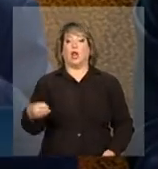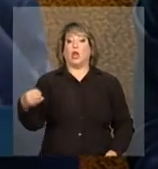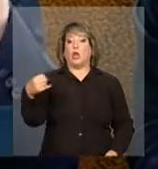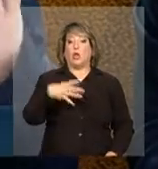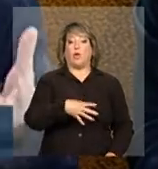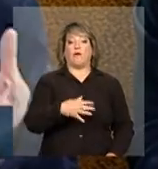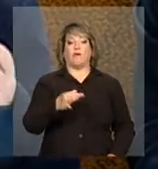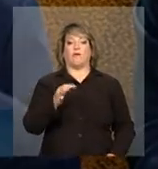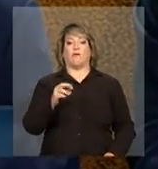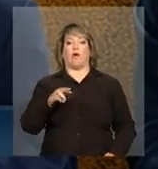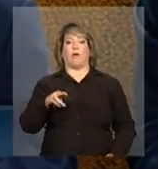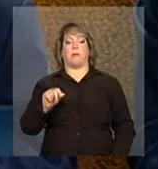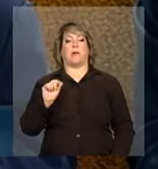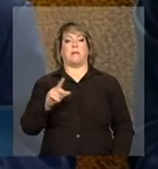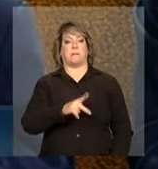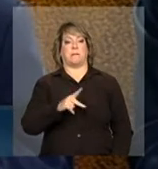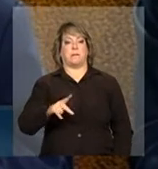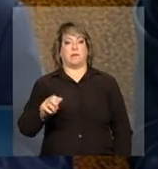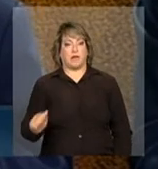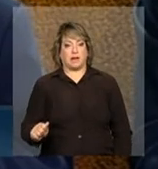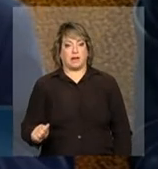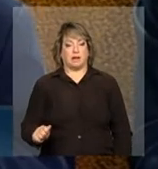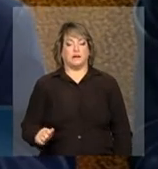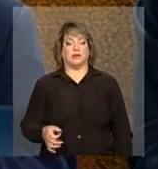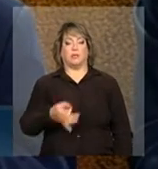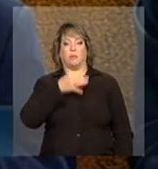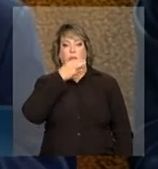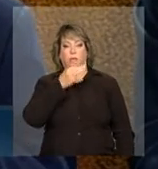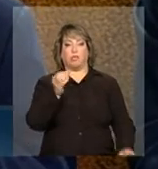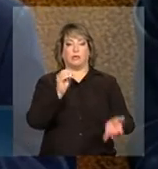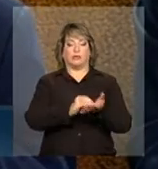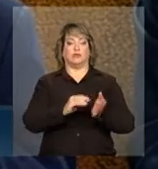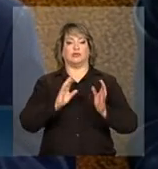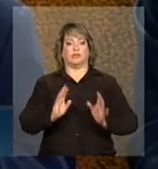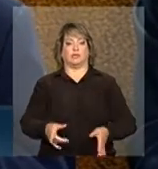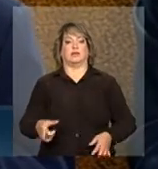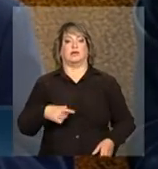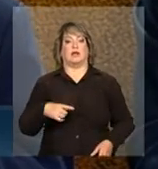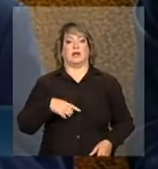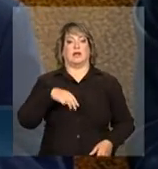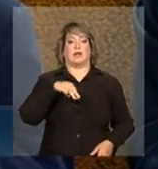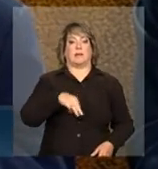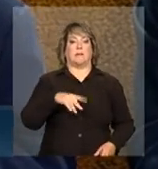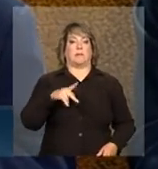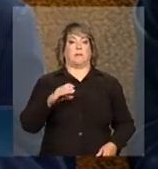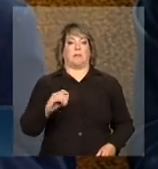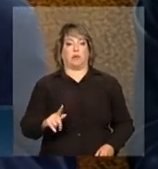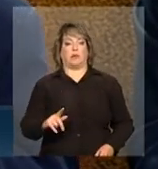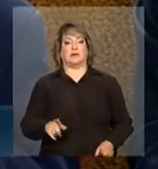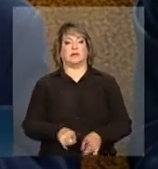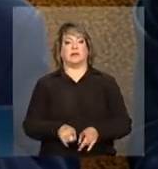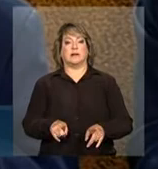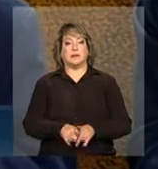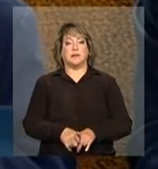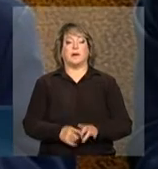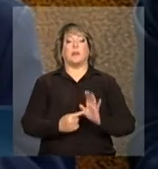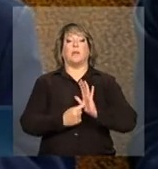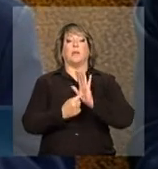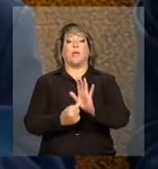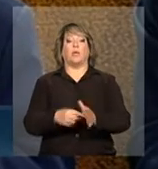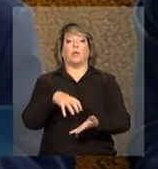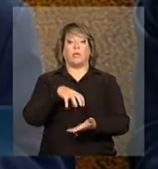de PPA, proposto pelo MPOG, e apresentar um conjunto de